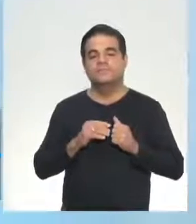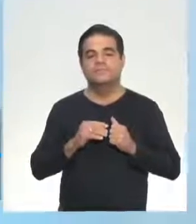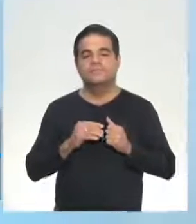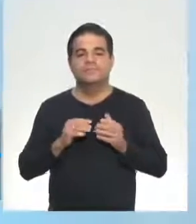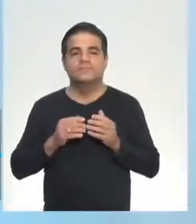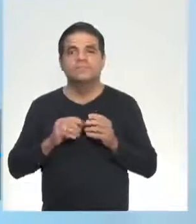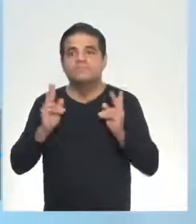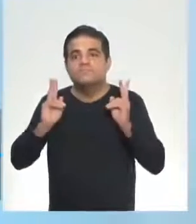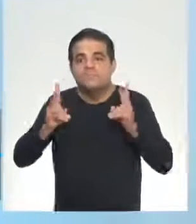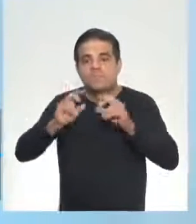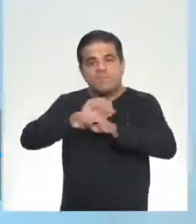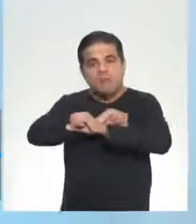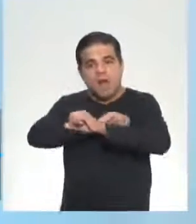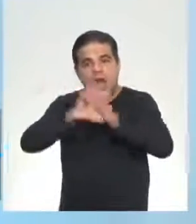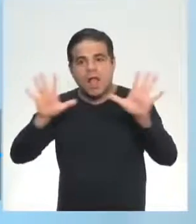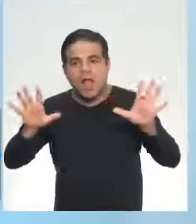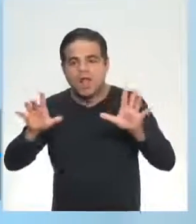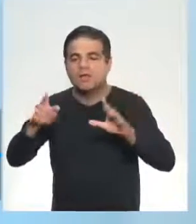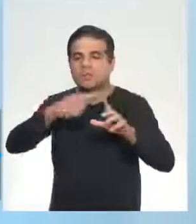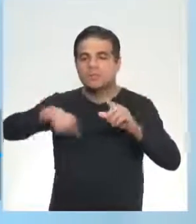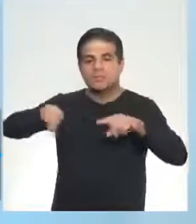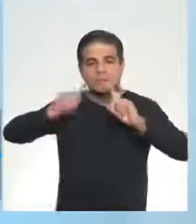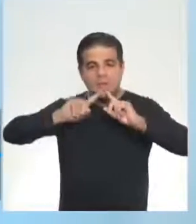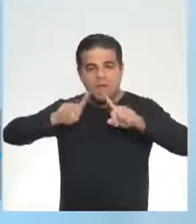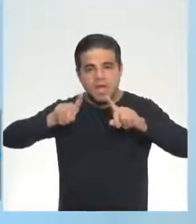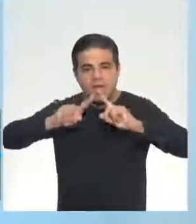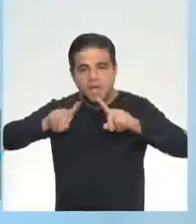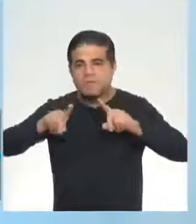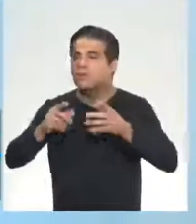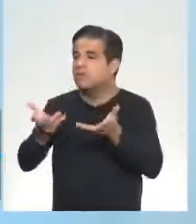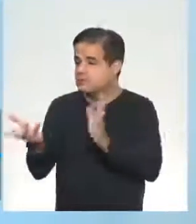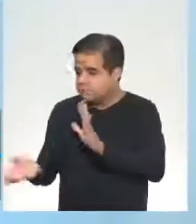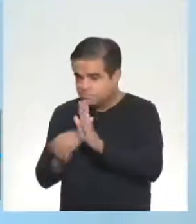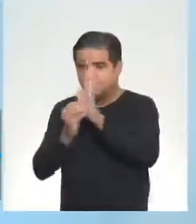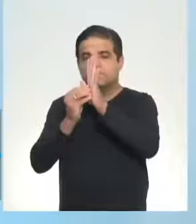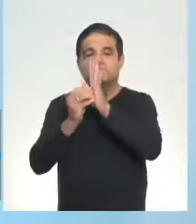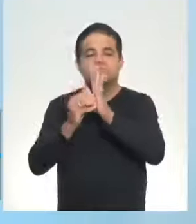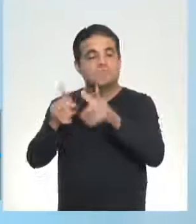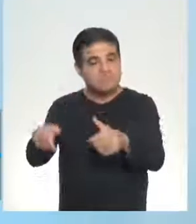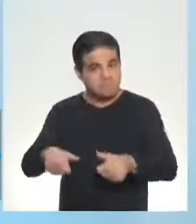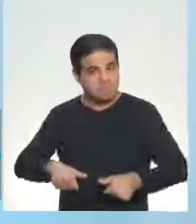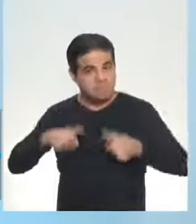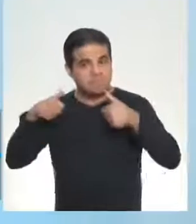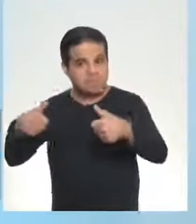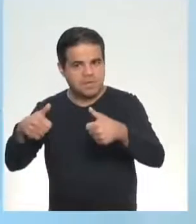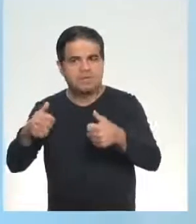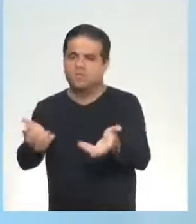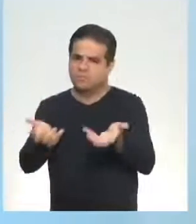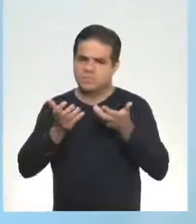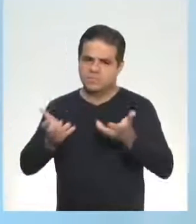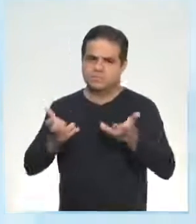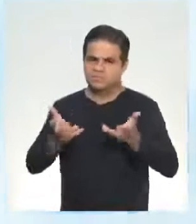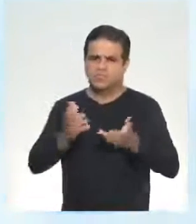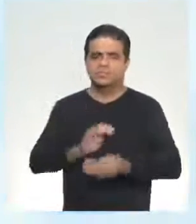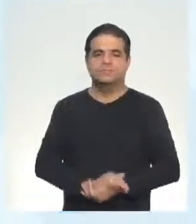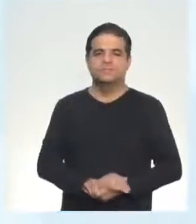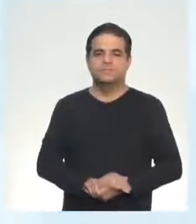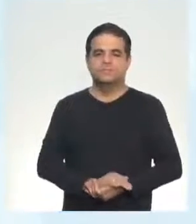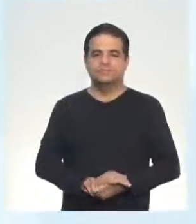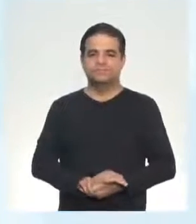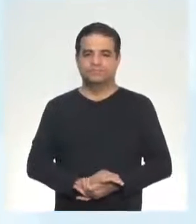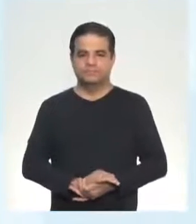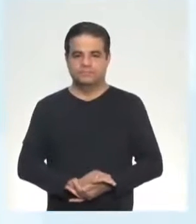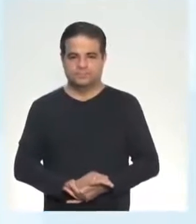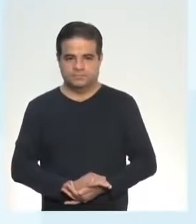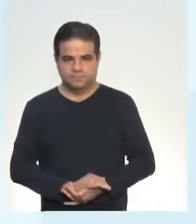esteja implícito, quando fazemos uma reclamação, queremos que aquilo seja melhorado, ok? Tá bom? Vamos lá. E